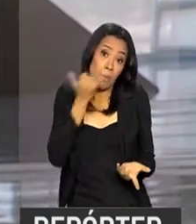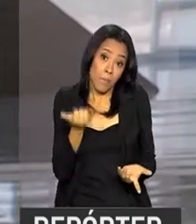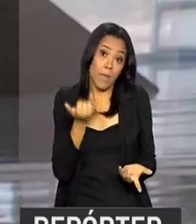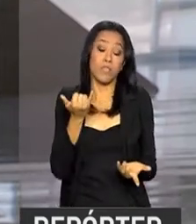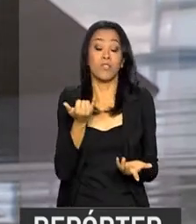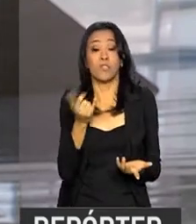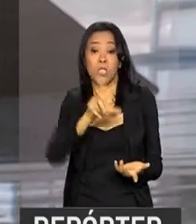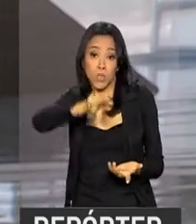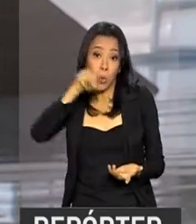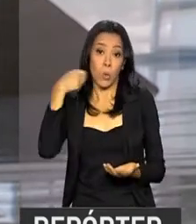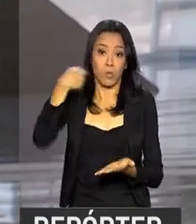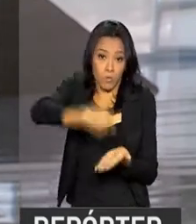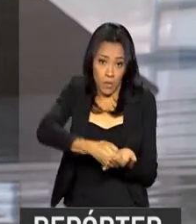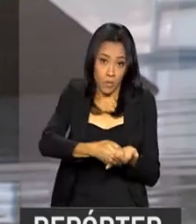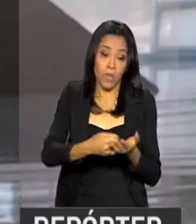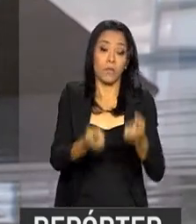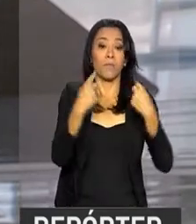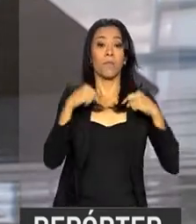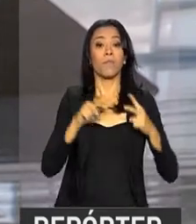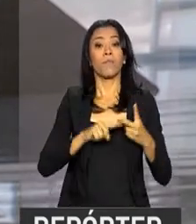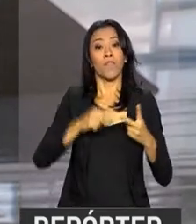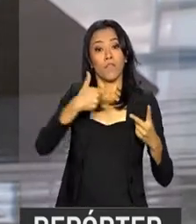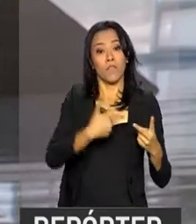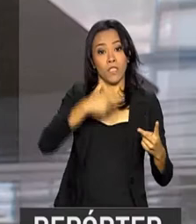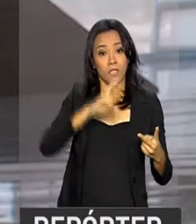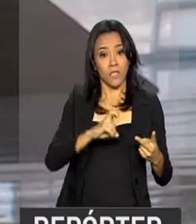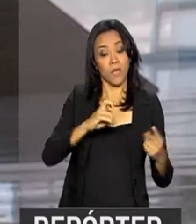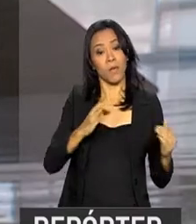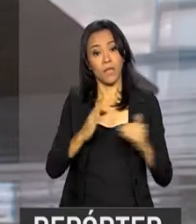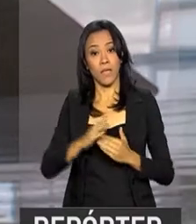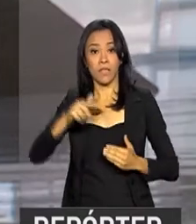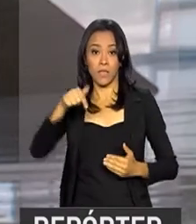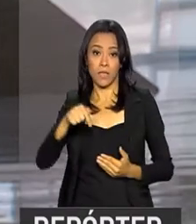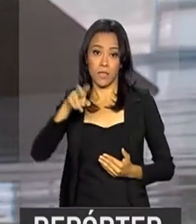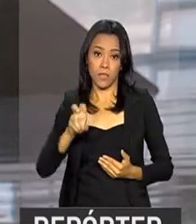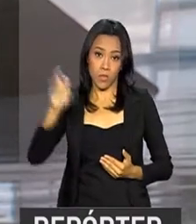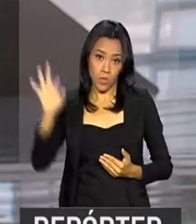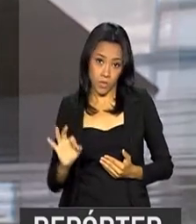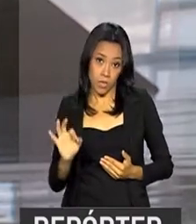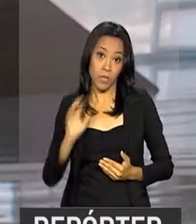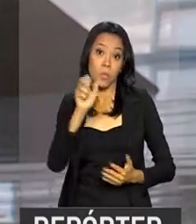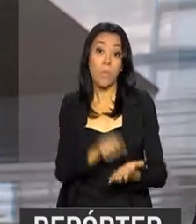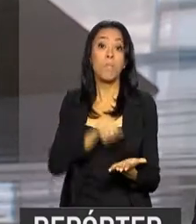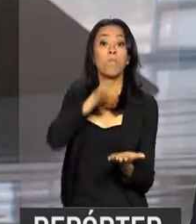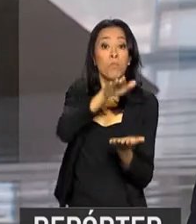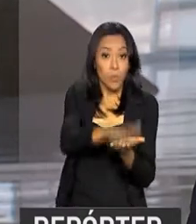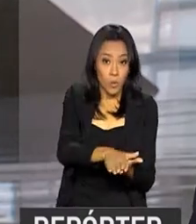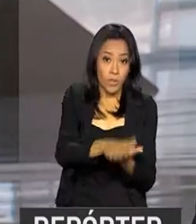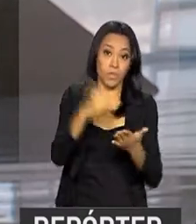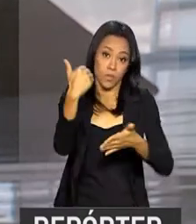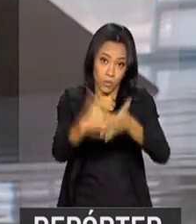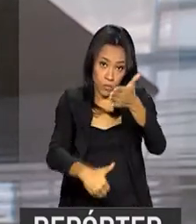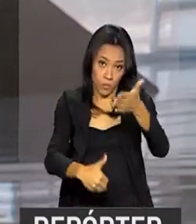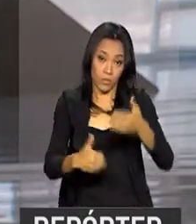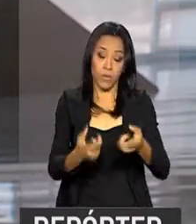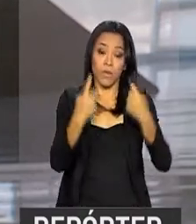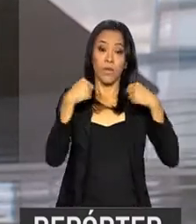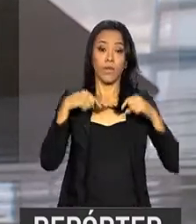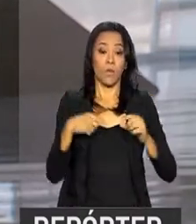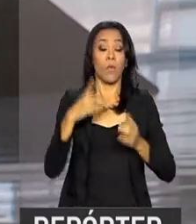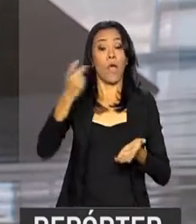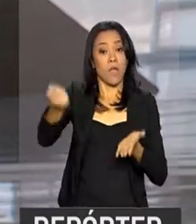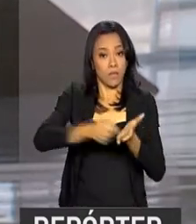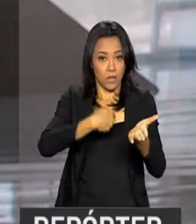escolhida e de 25 a 70 por cento para as multas bom com a sanção do presidente